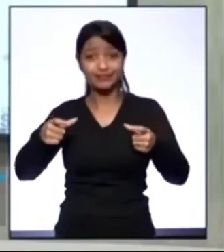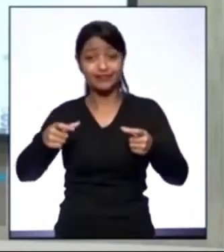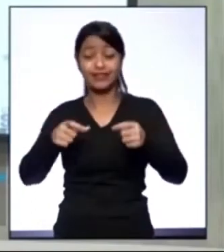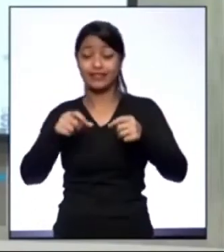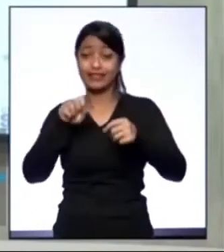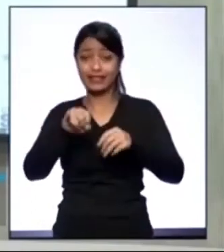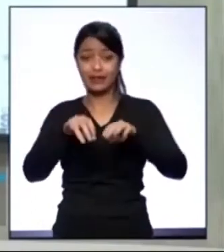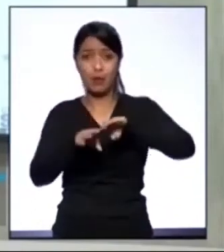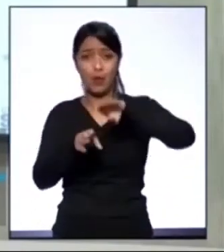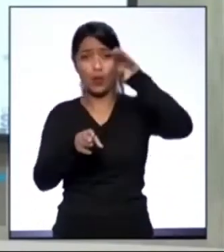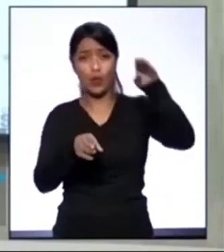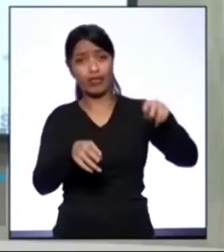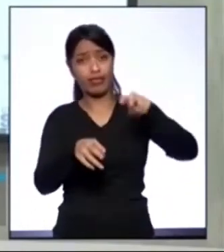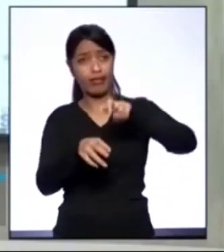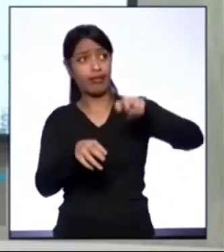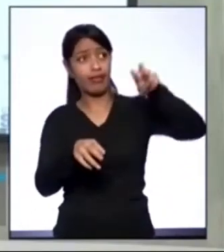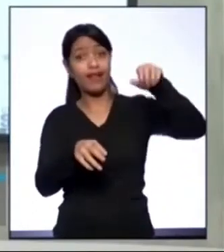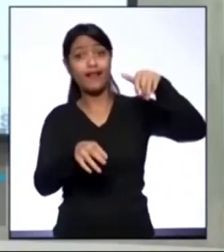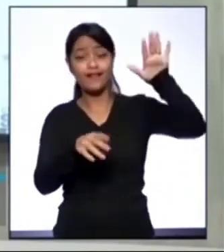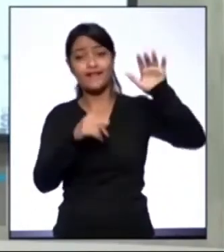frio.